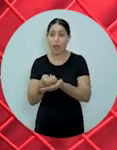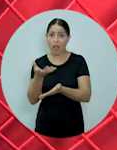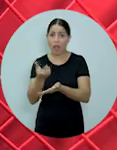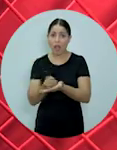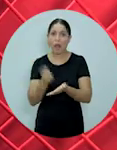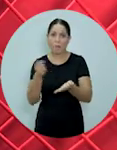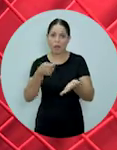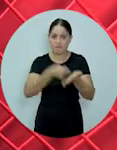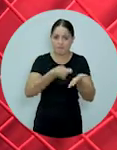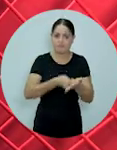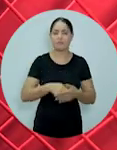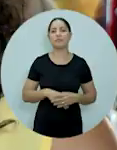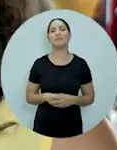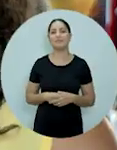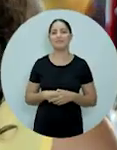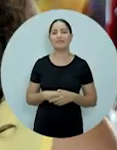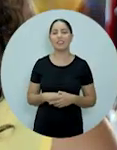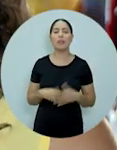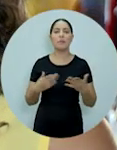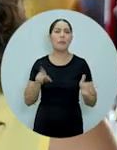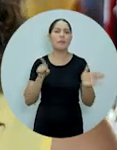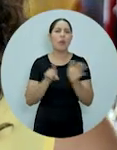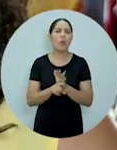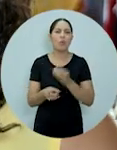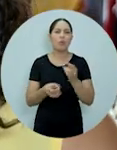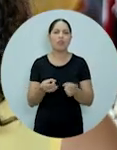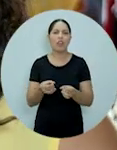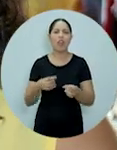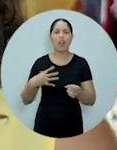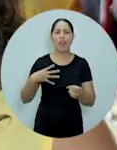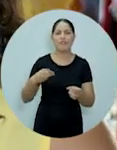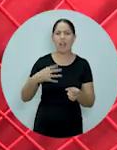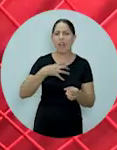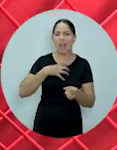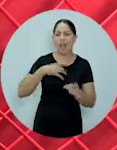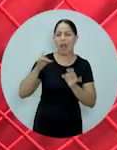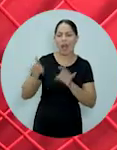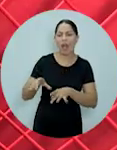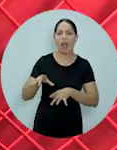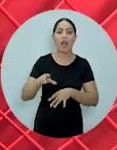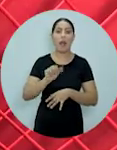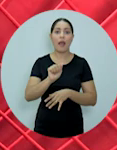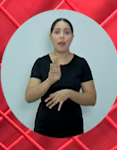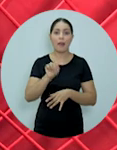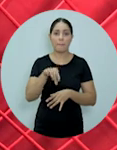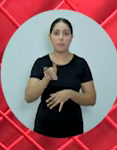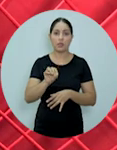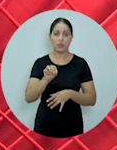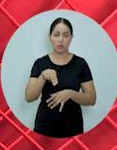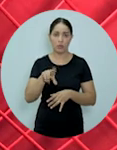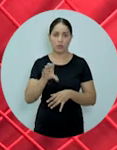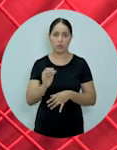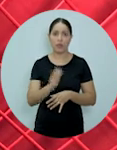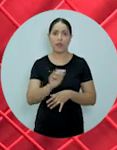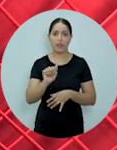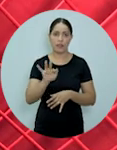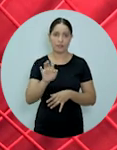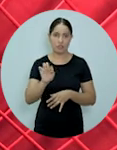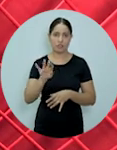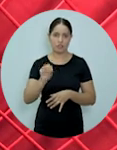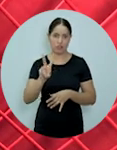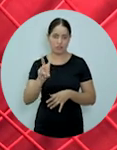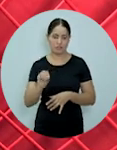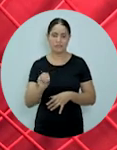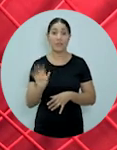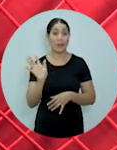tem mecanismo para cobrar. E a minha pergunta é o que é abandono afetivo? Oi, Heloísa. Abandono afetivo hoje